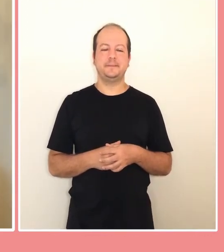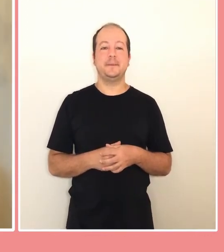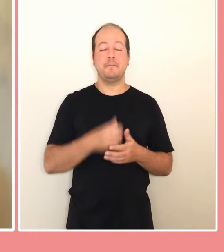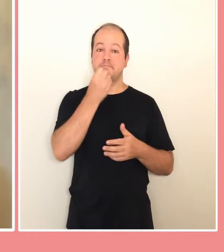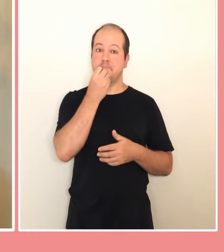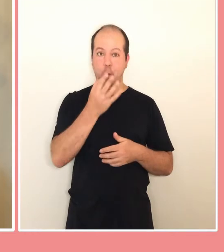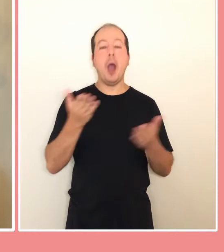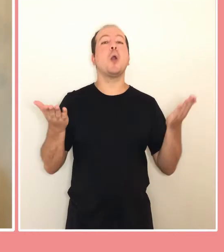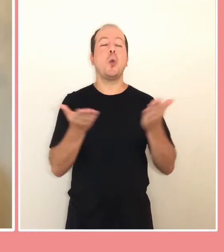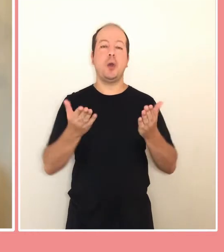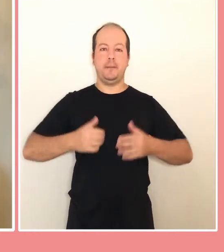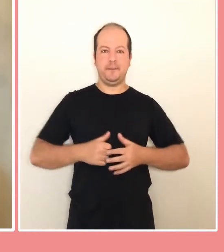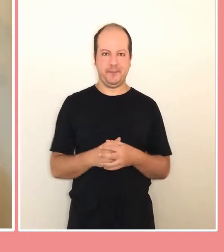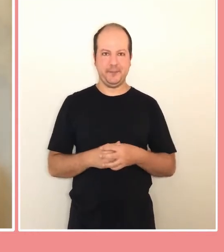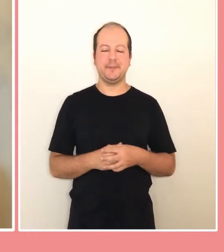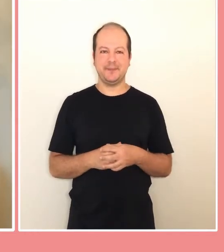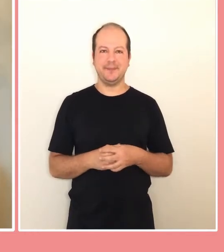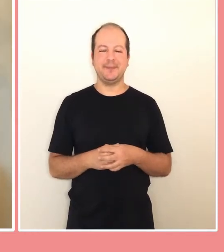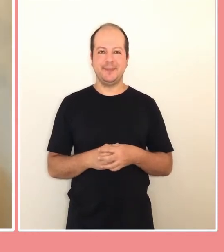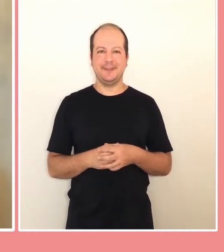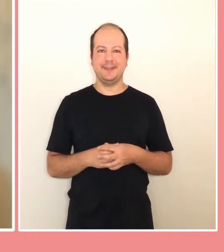Bom, então,